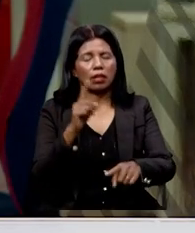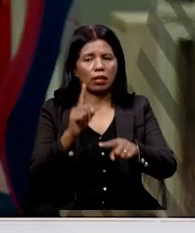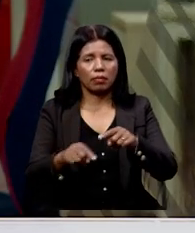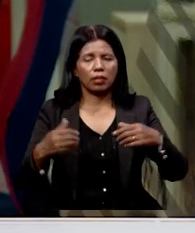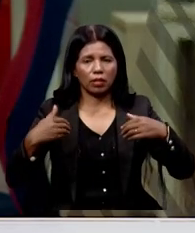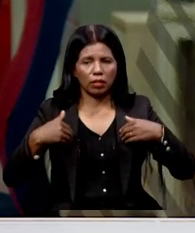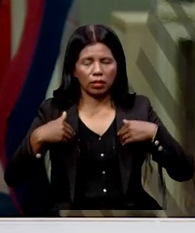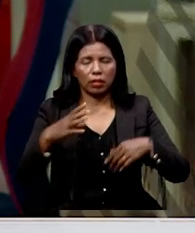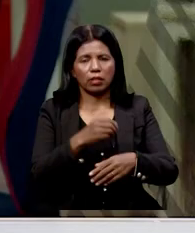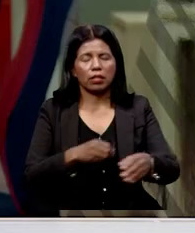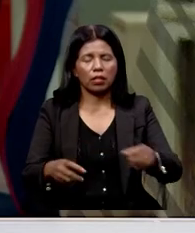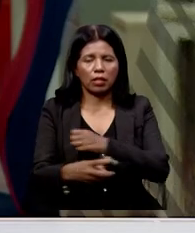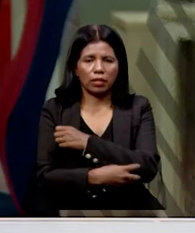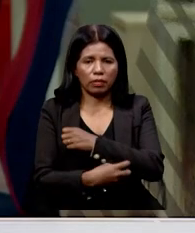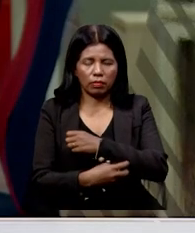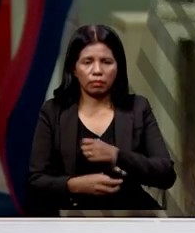Belemoço, Suborno.